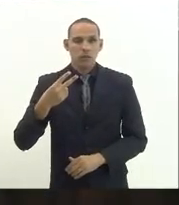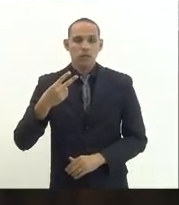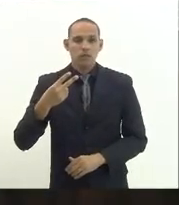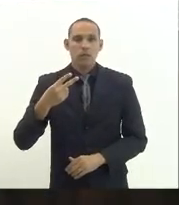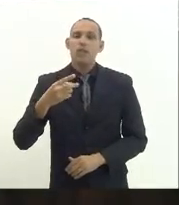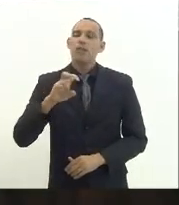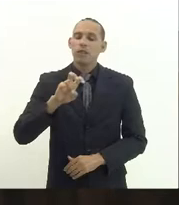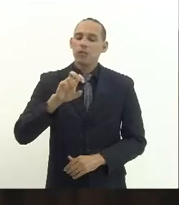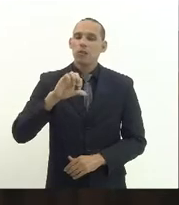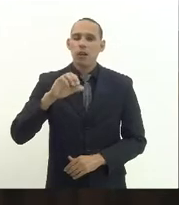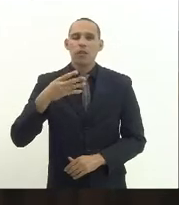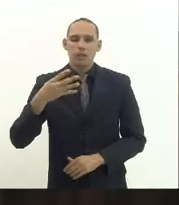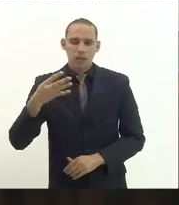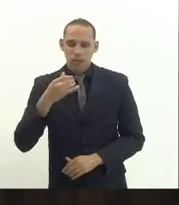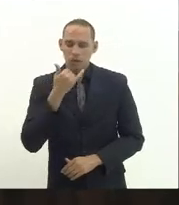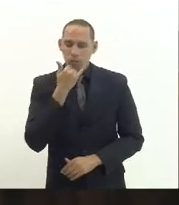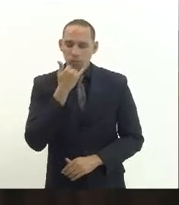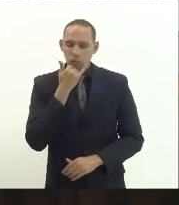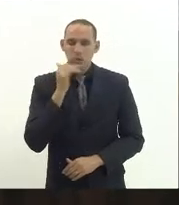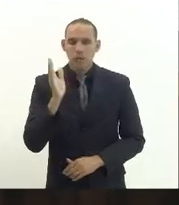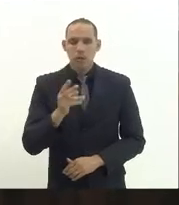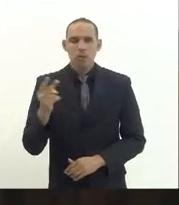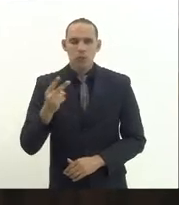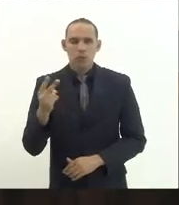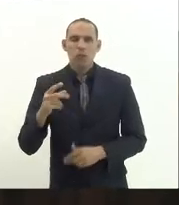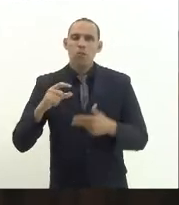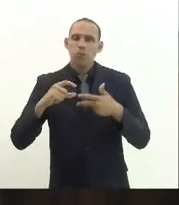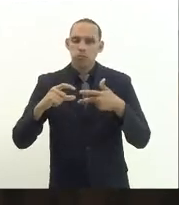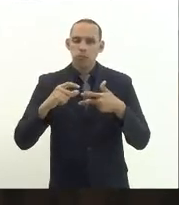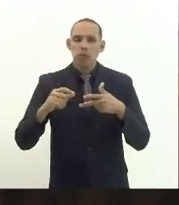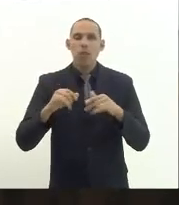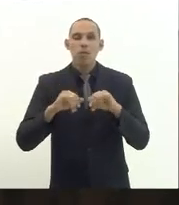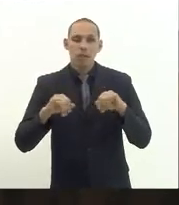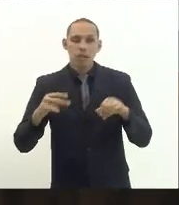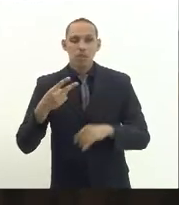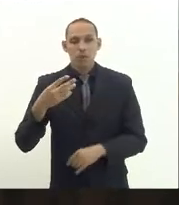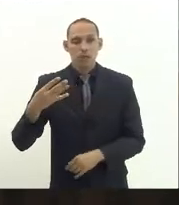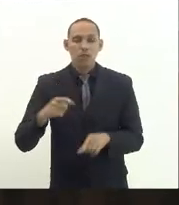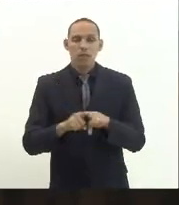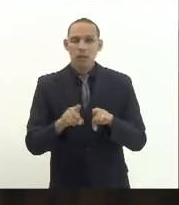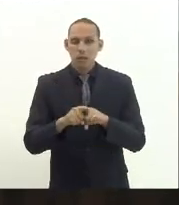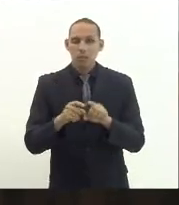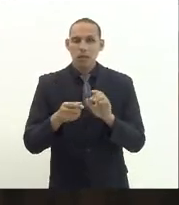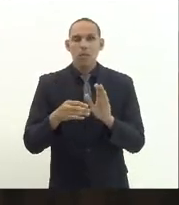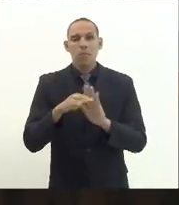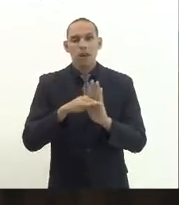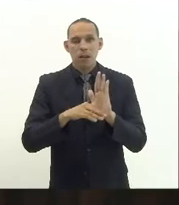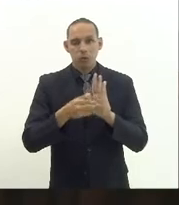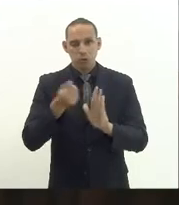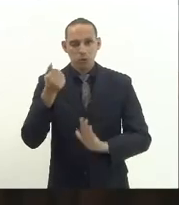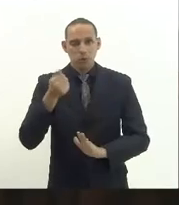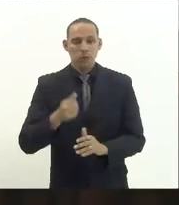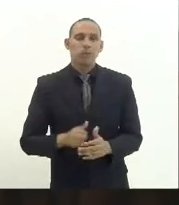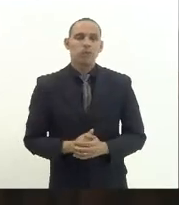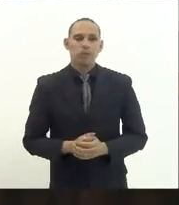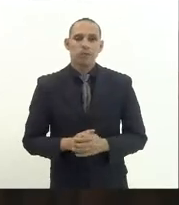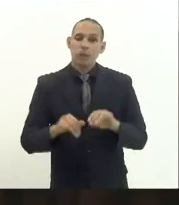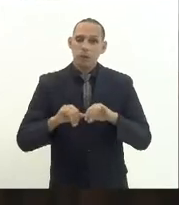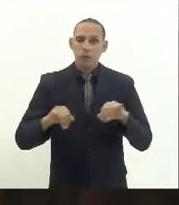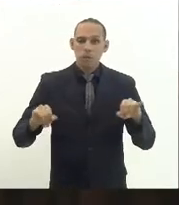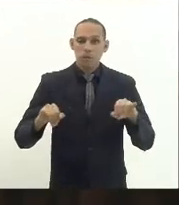25944 perdão de 22 de autoria do Poder Executivo mensagem 24 também retirado de pauta o